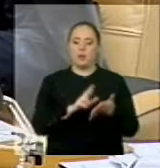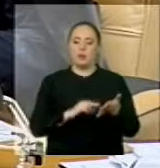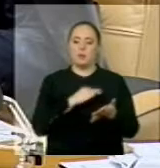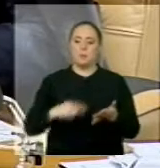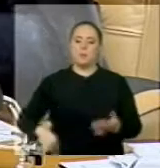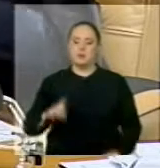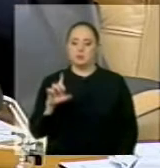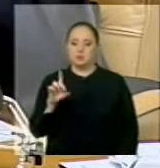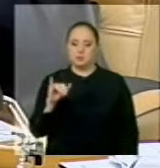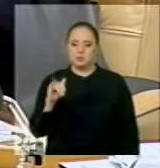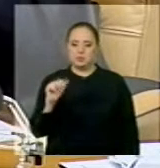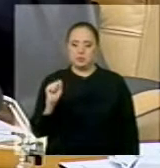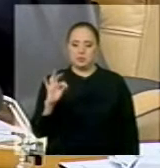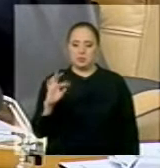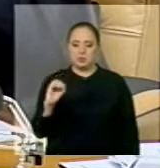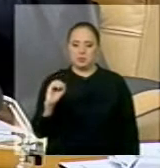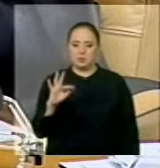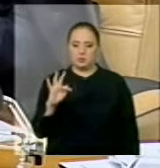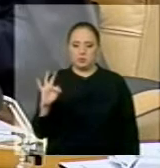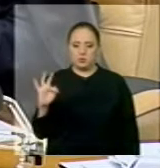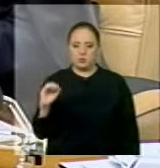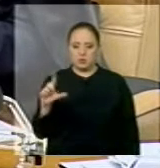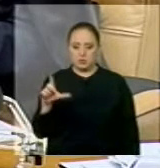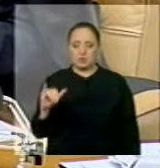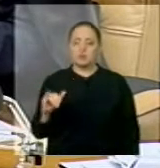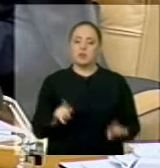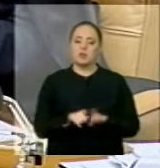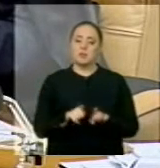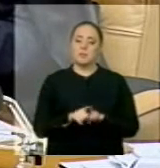ministro Dias Toffoli, de Vossa Excelência, senhora Presidente, na DI